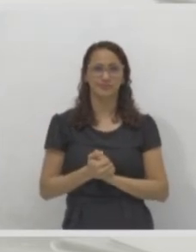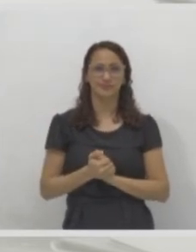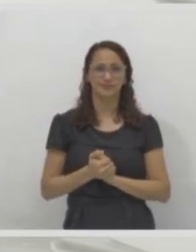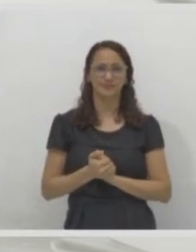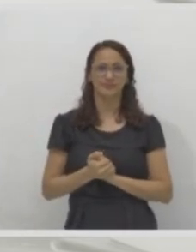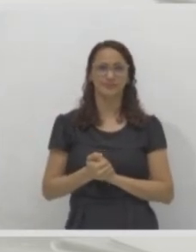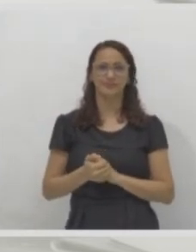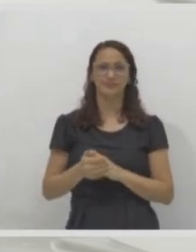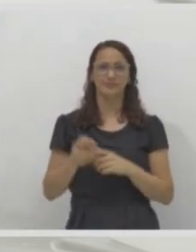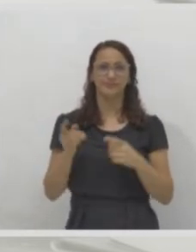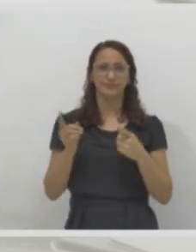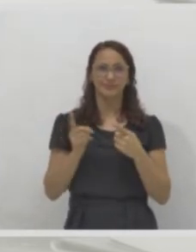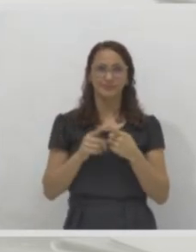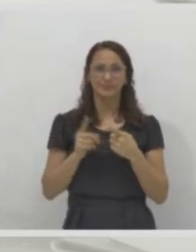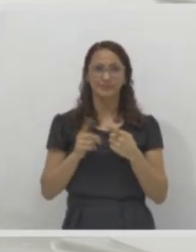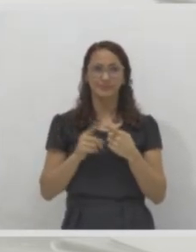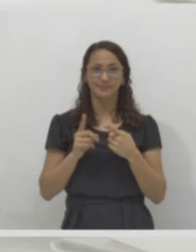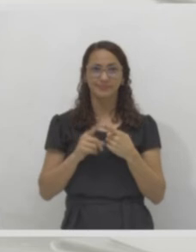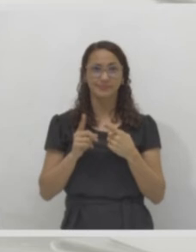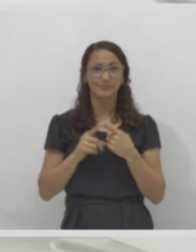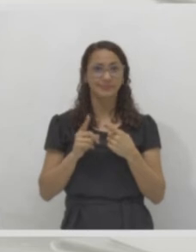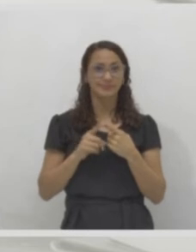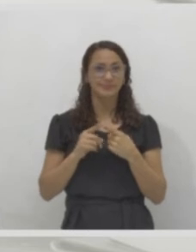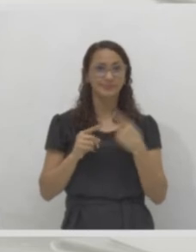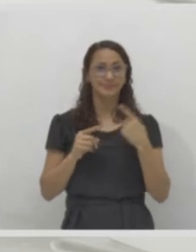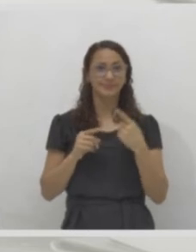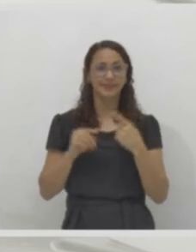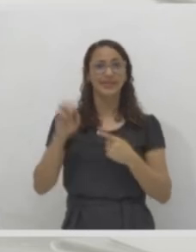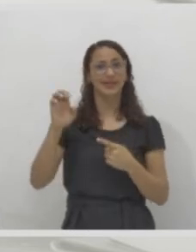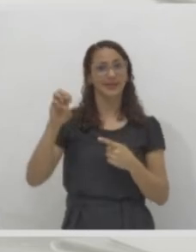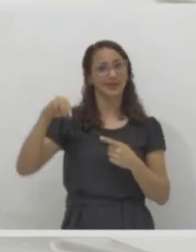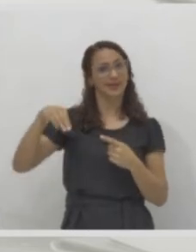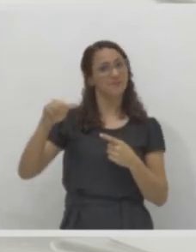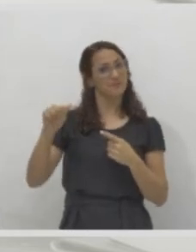A primeira delas é a constelação de Ema.